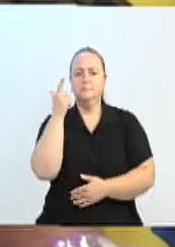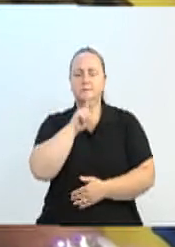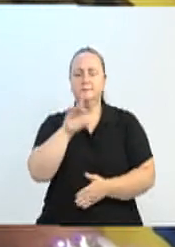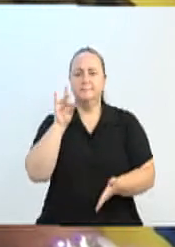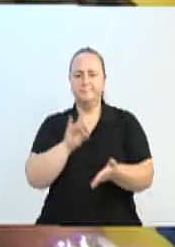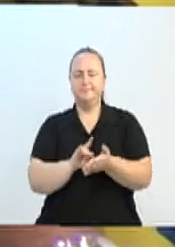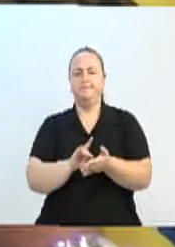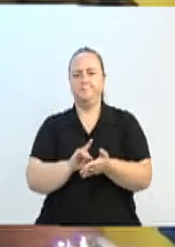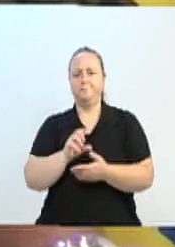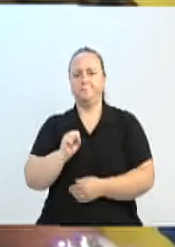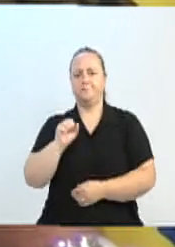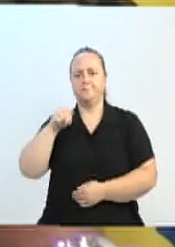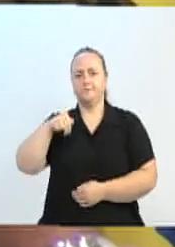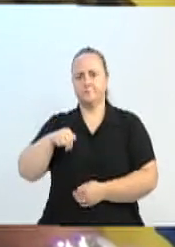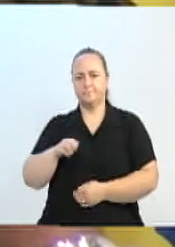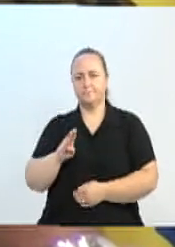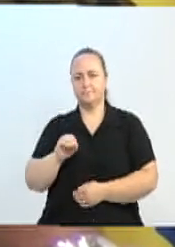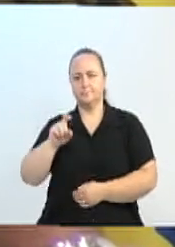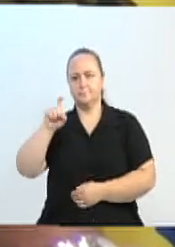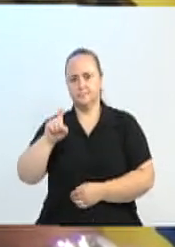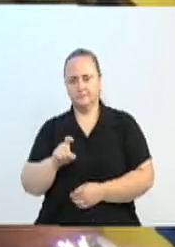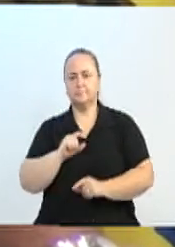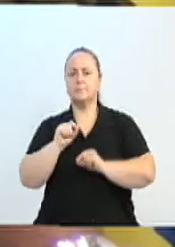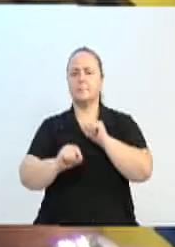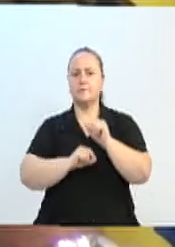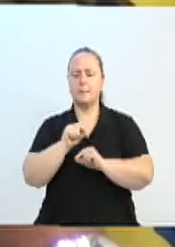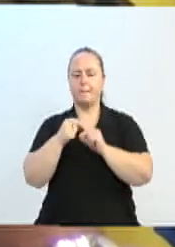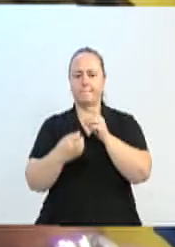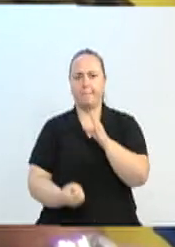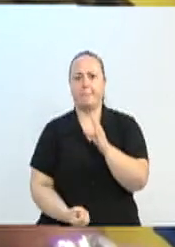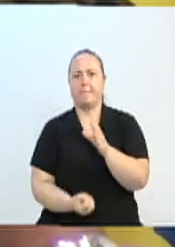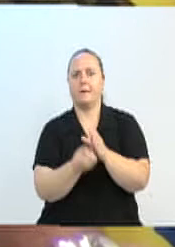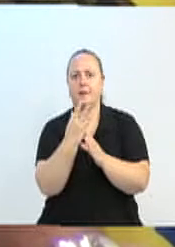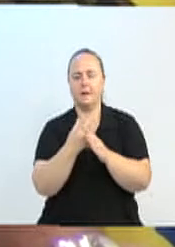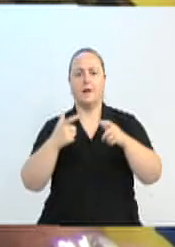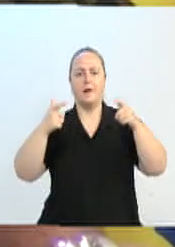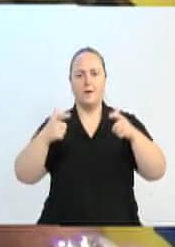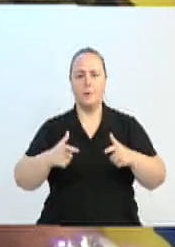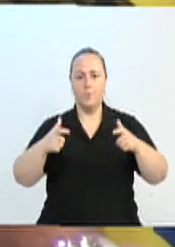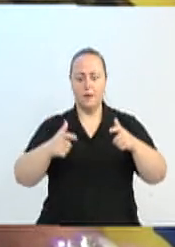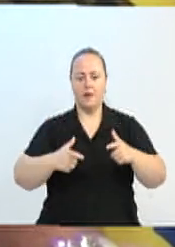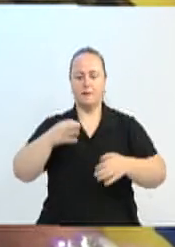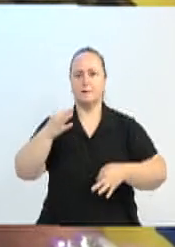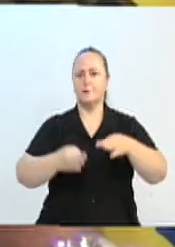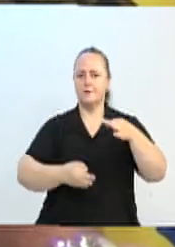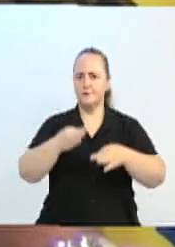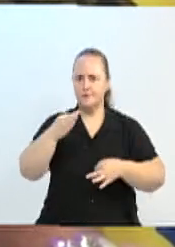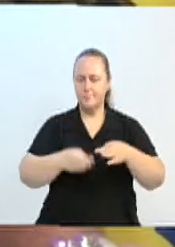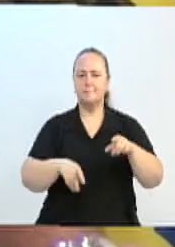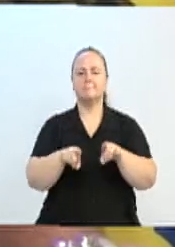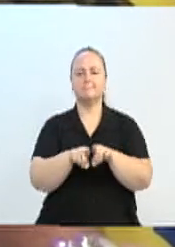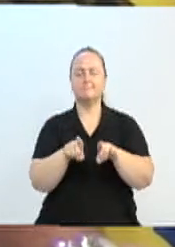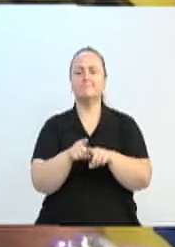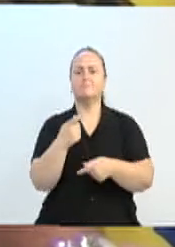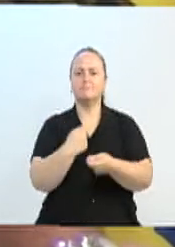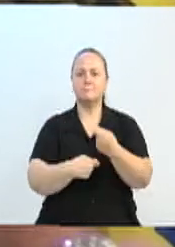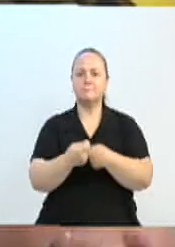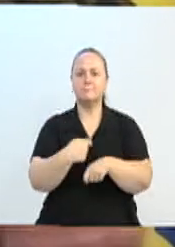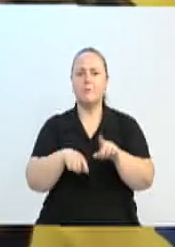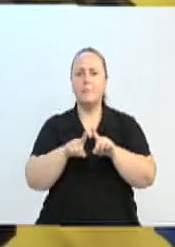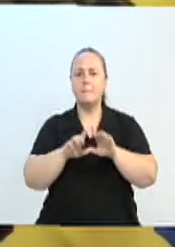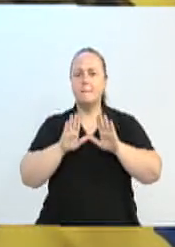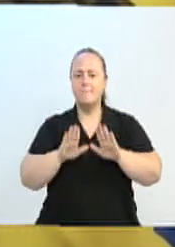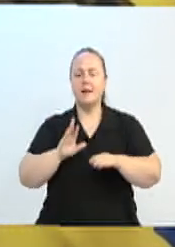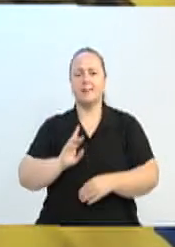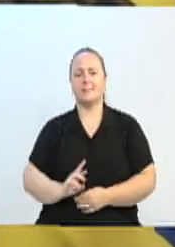esse projeto trata-se da criação de um ambiente jurídico e administrativo diferenciado o